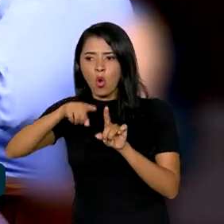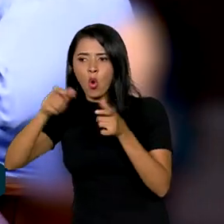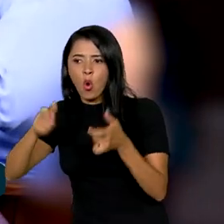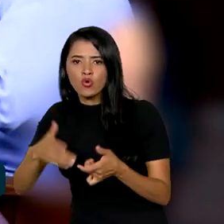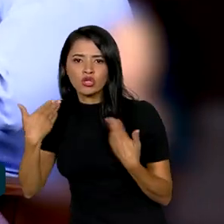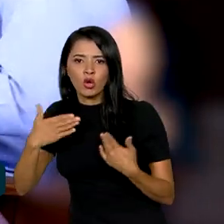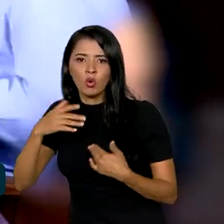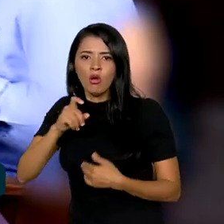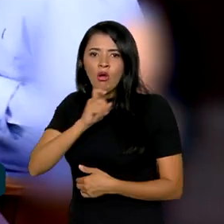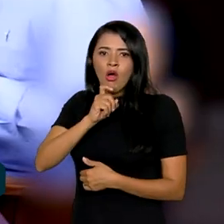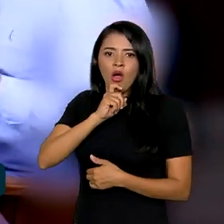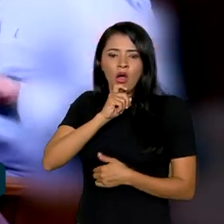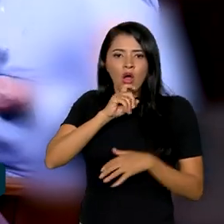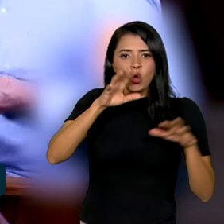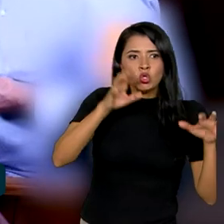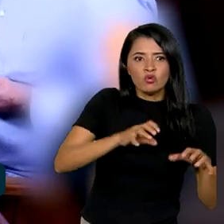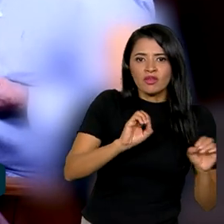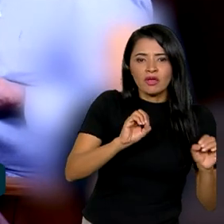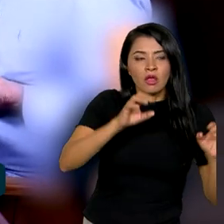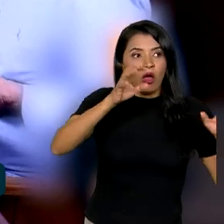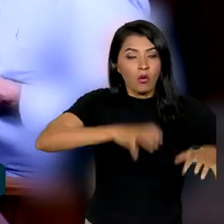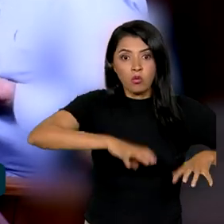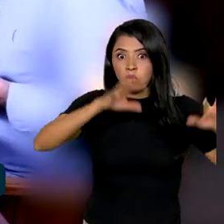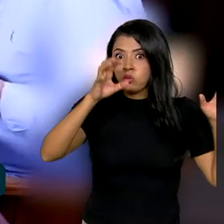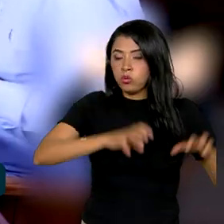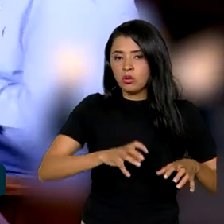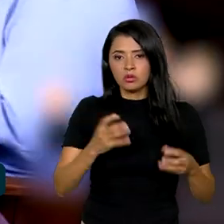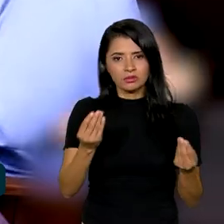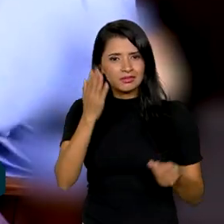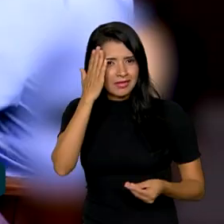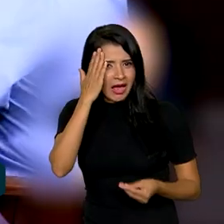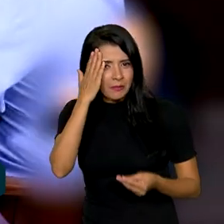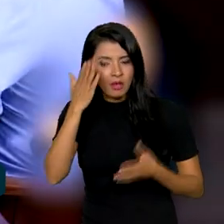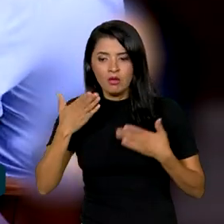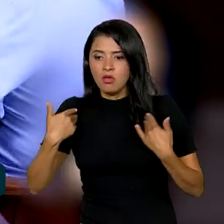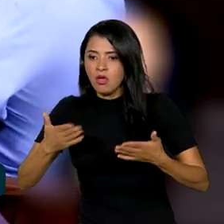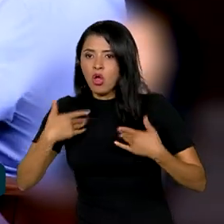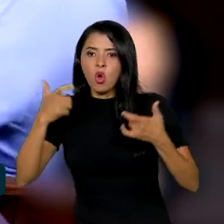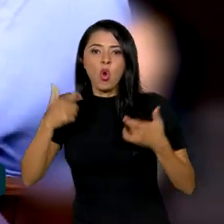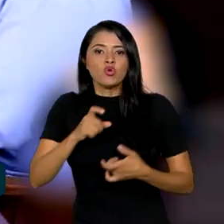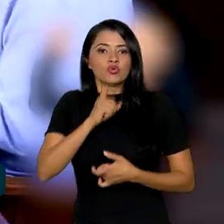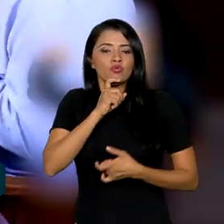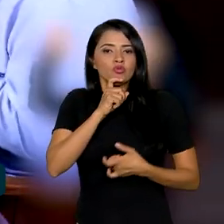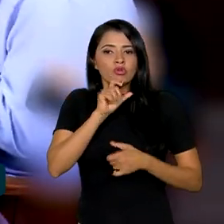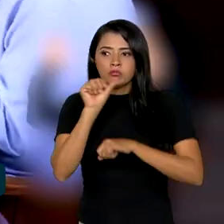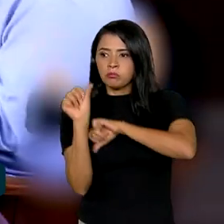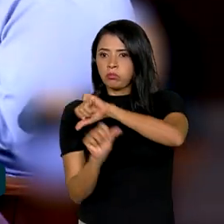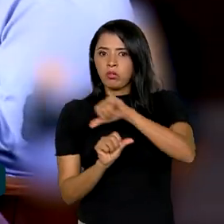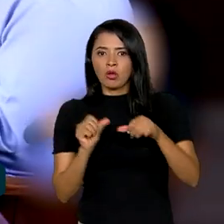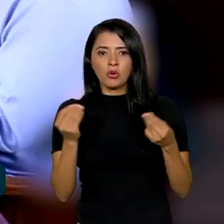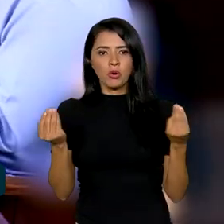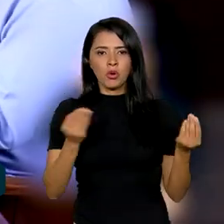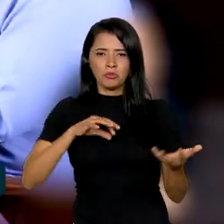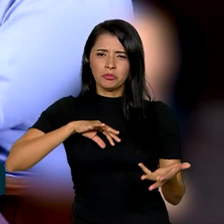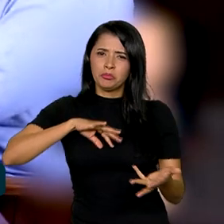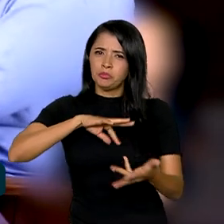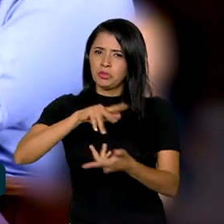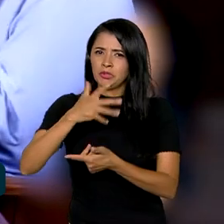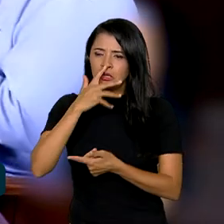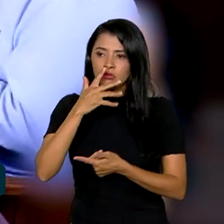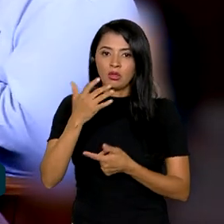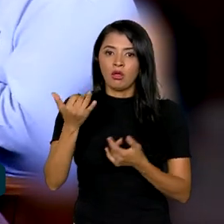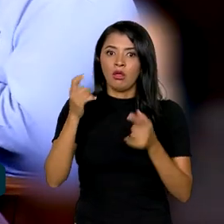fazia calor, chove aonde não chovia, sabe? Faz calor aonde só fazia frio. Ou seja, o planeta está nos